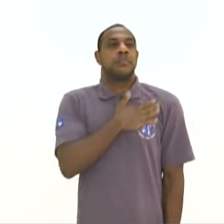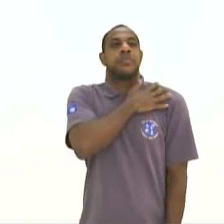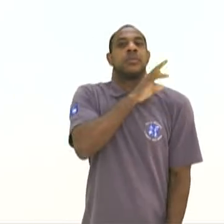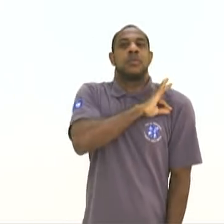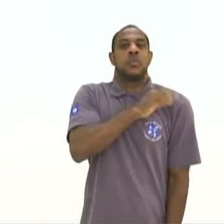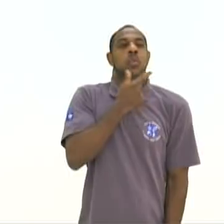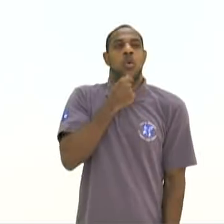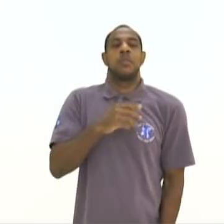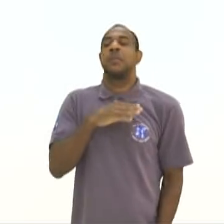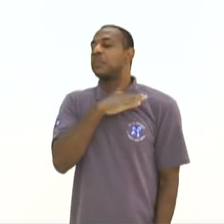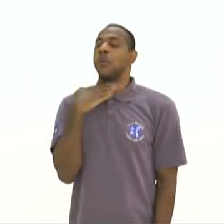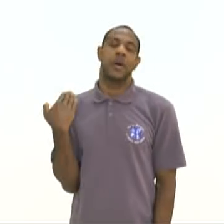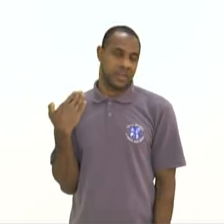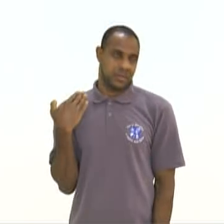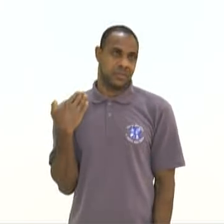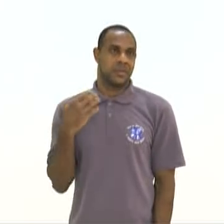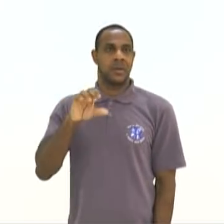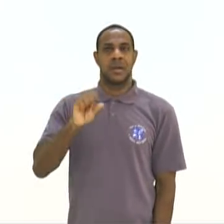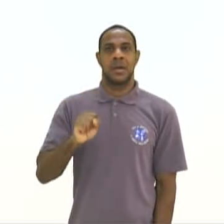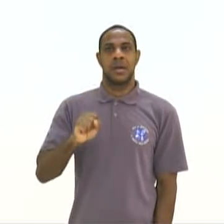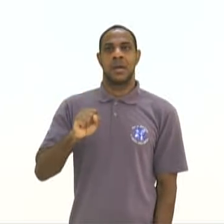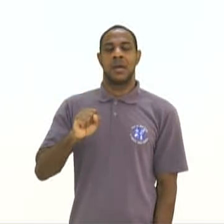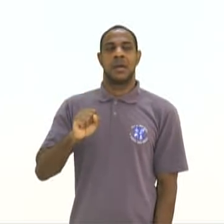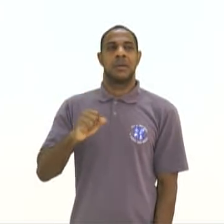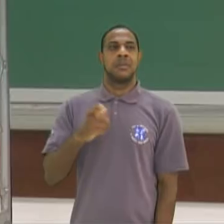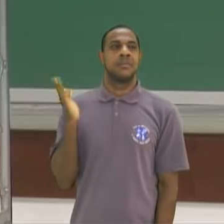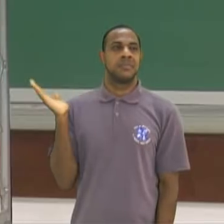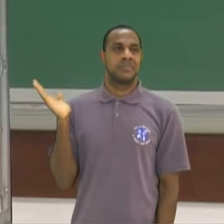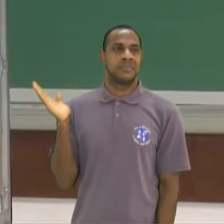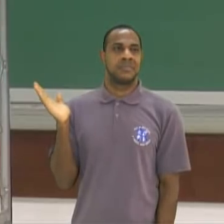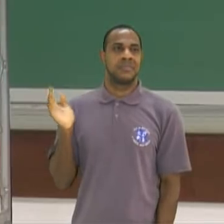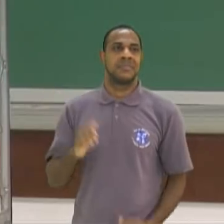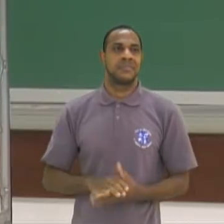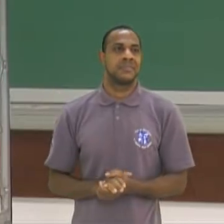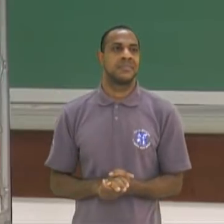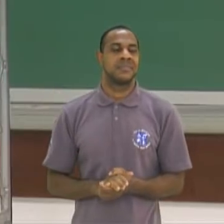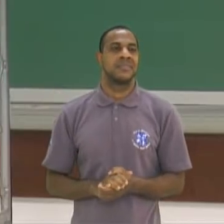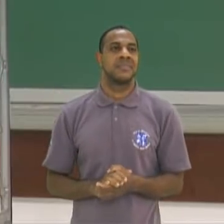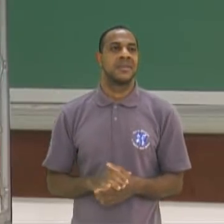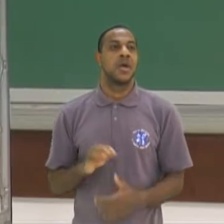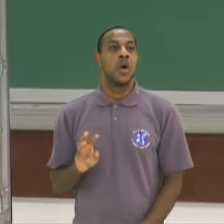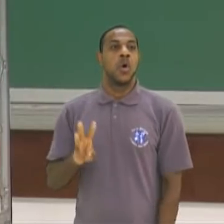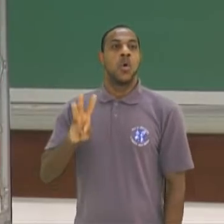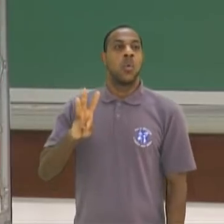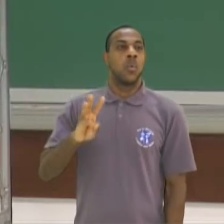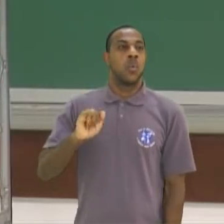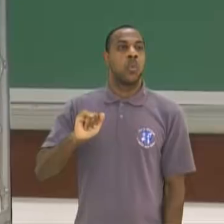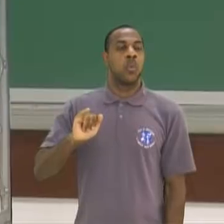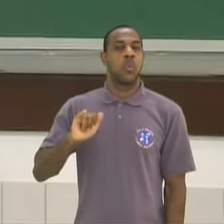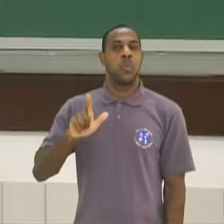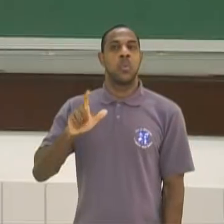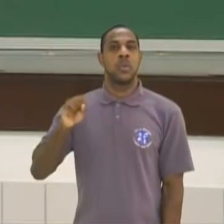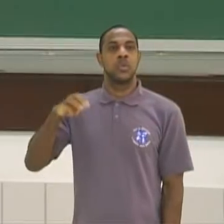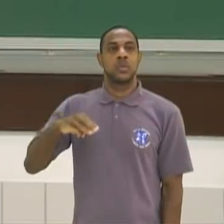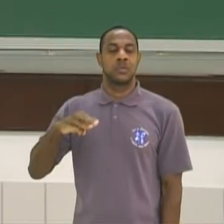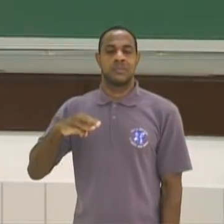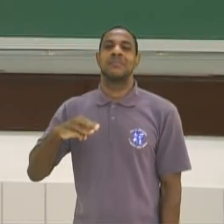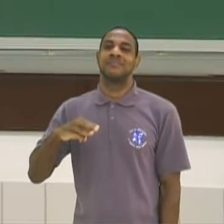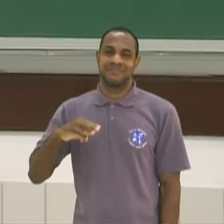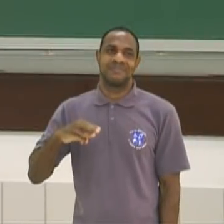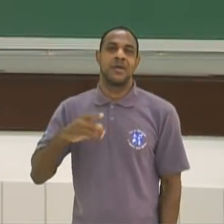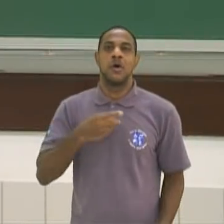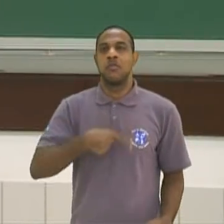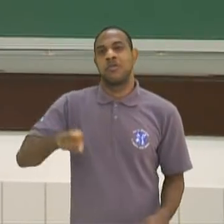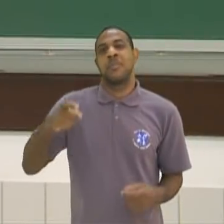na hora e o tenente Wilson Machado ficou gravemente ferido. Mas ninguém foi